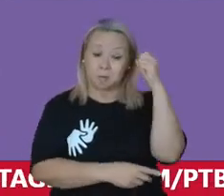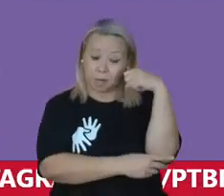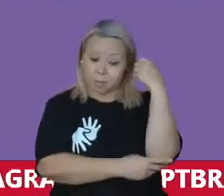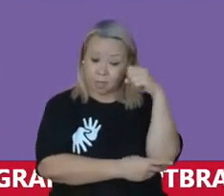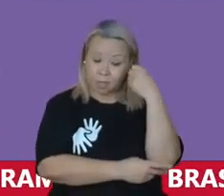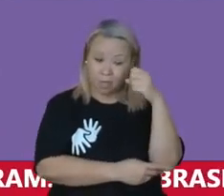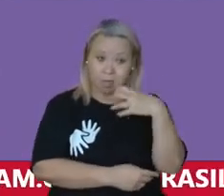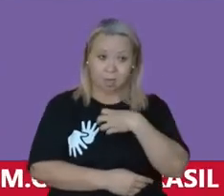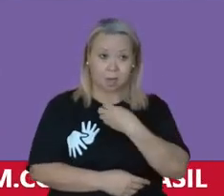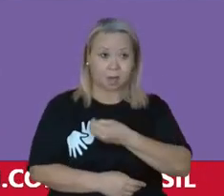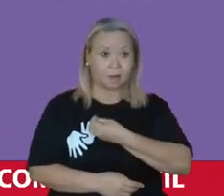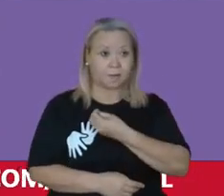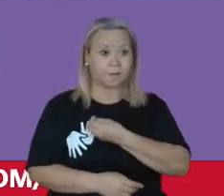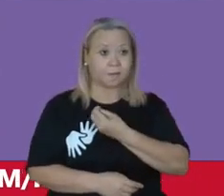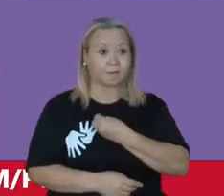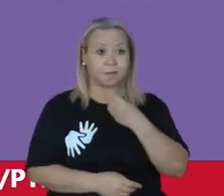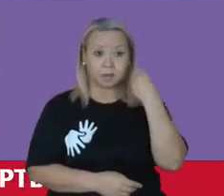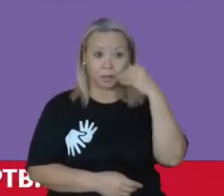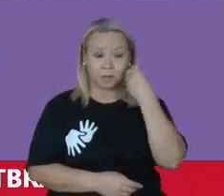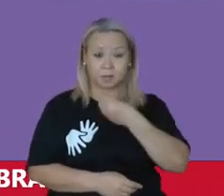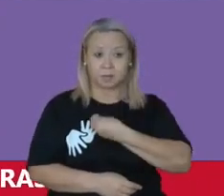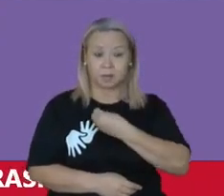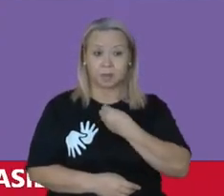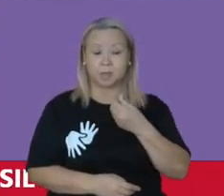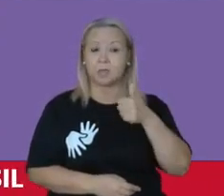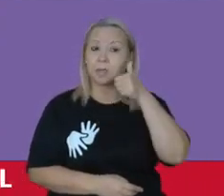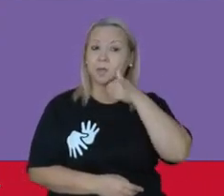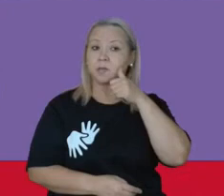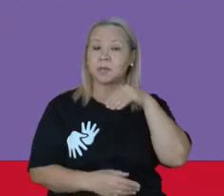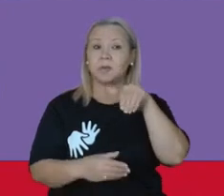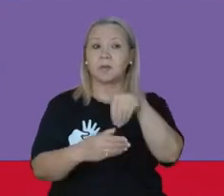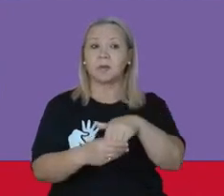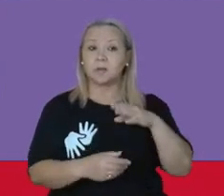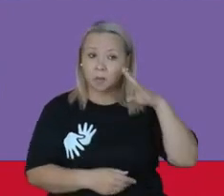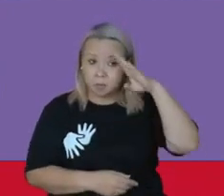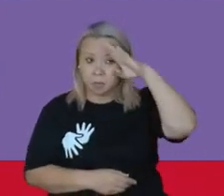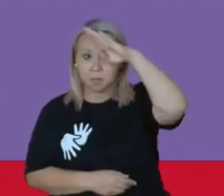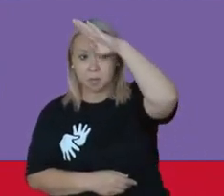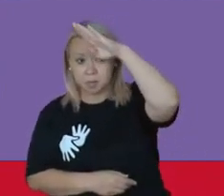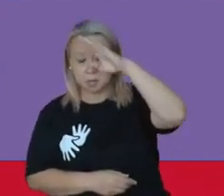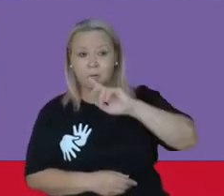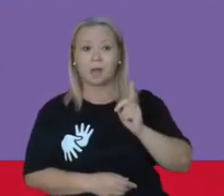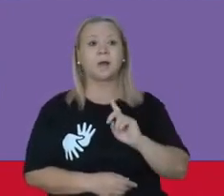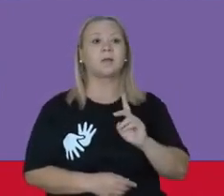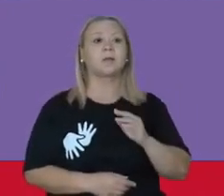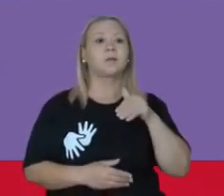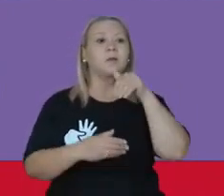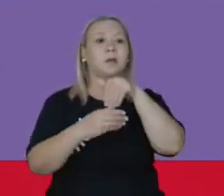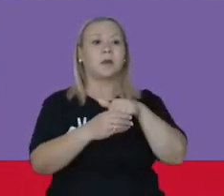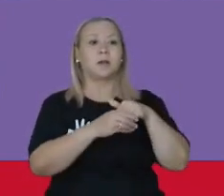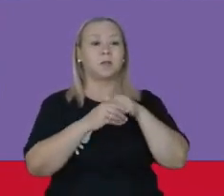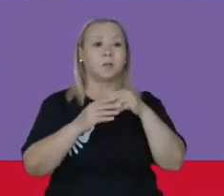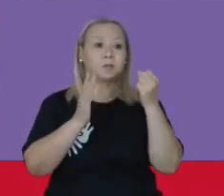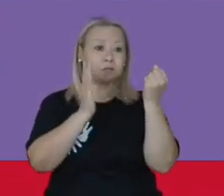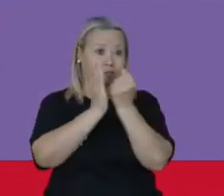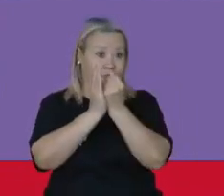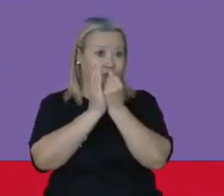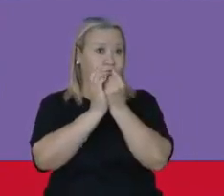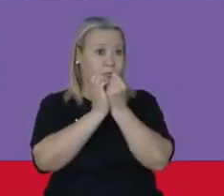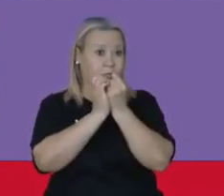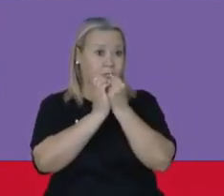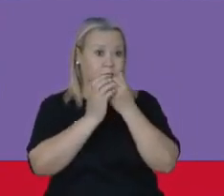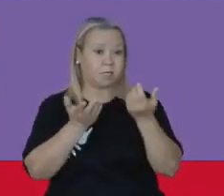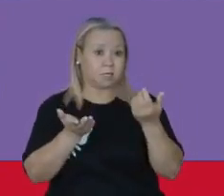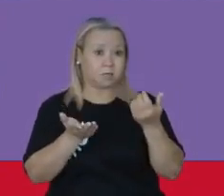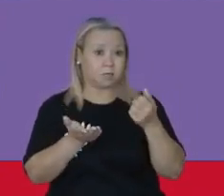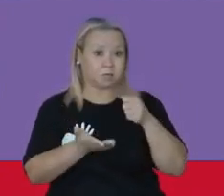vida das mulheres, e nós tivemos, com a eleição de um Jair Bolsonaro, não apenas a eleição de um fascista e